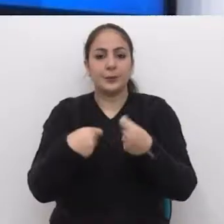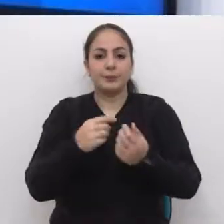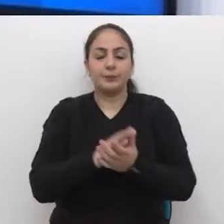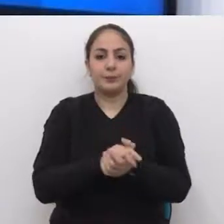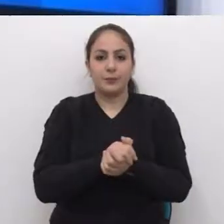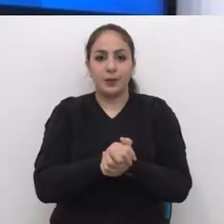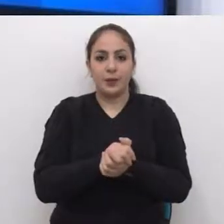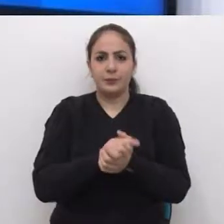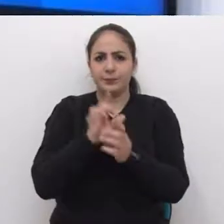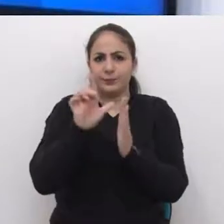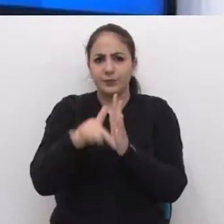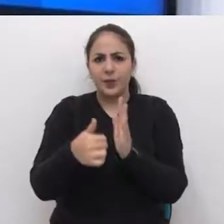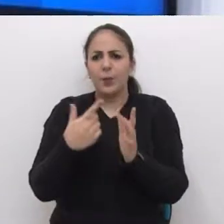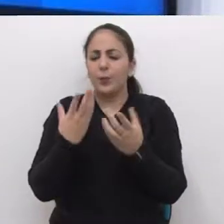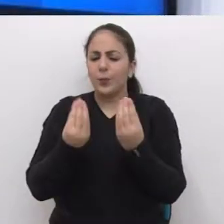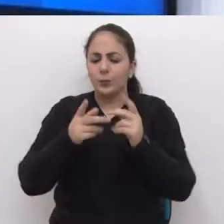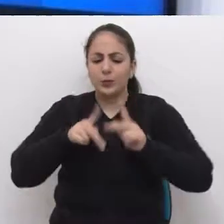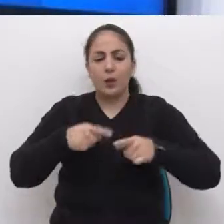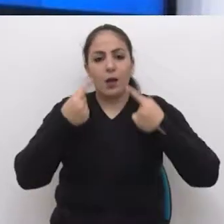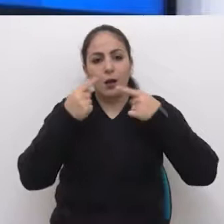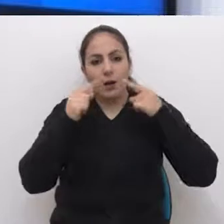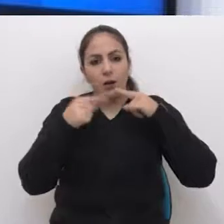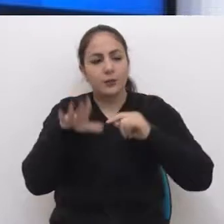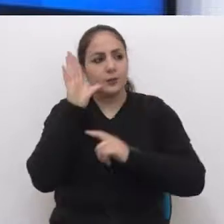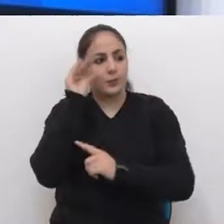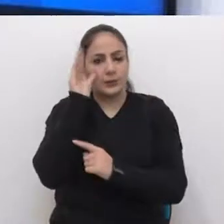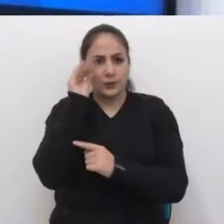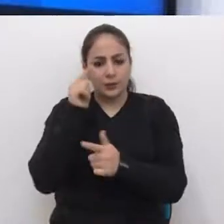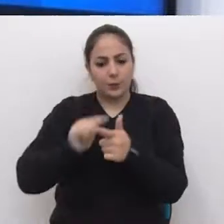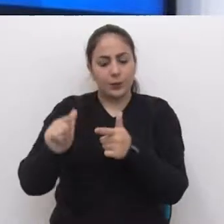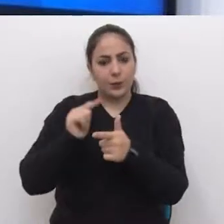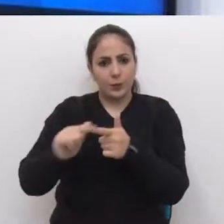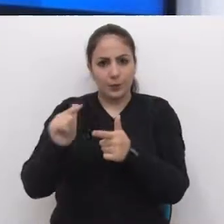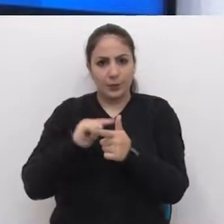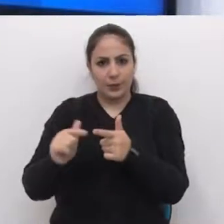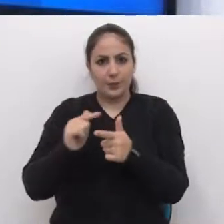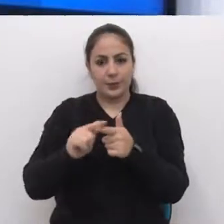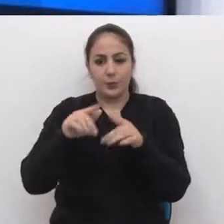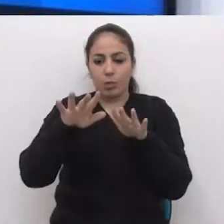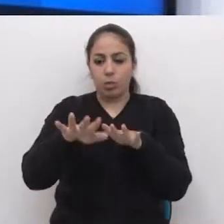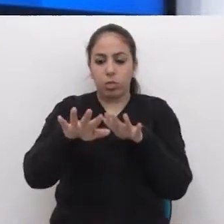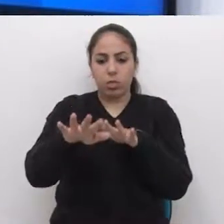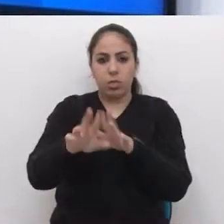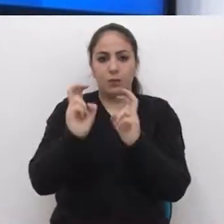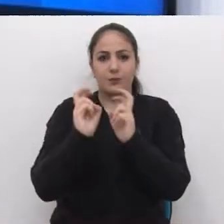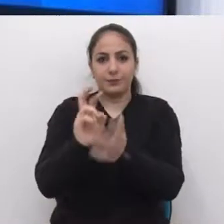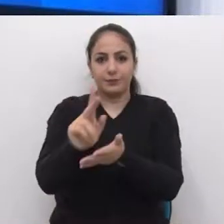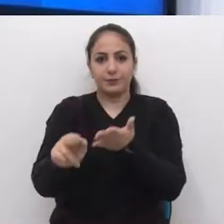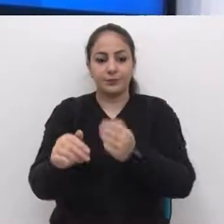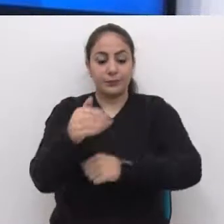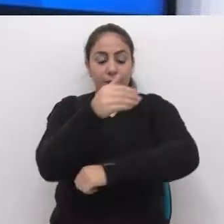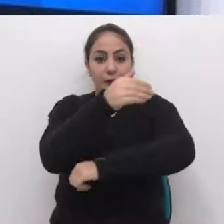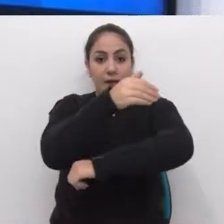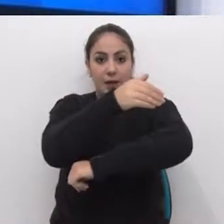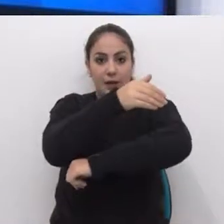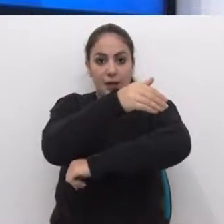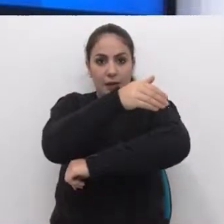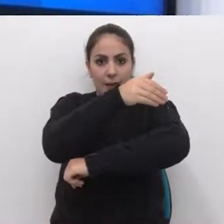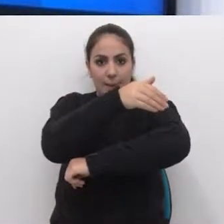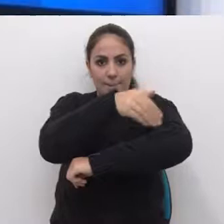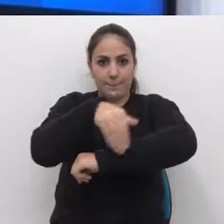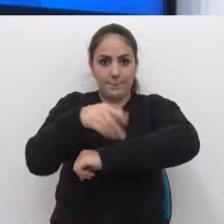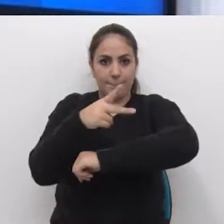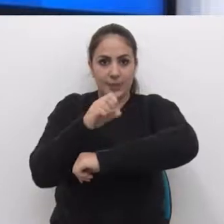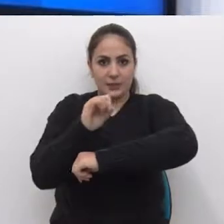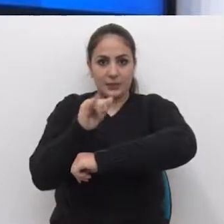de receber reclamações e observar problemas no trânsito nas ruas Paissandu e Saldanha Marinho, o vereador Roberto